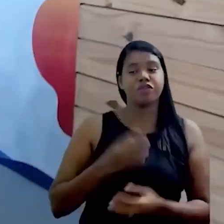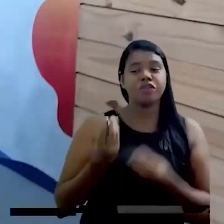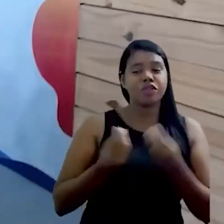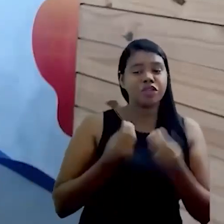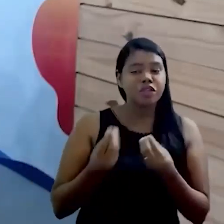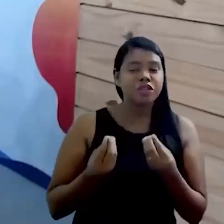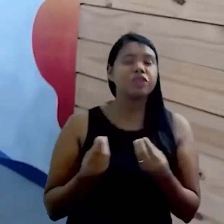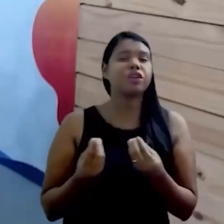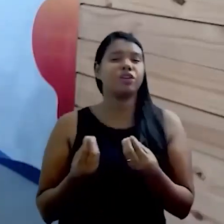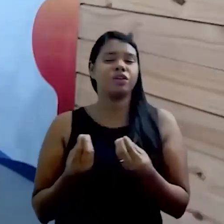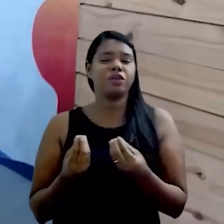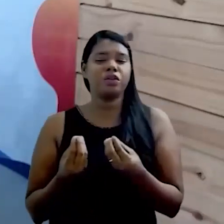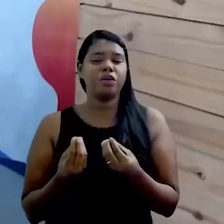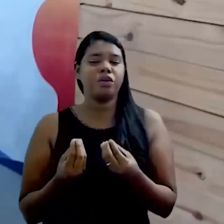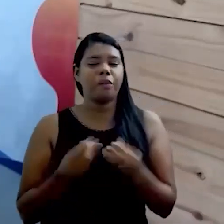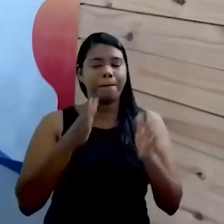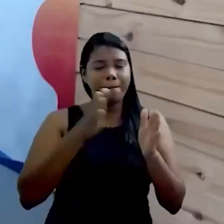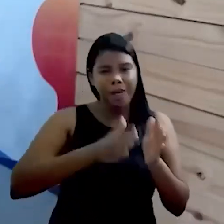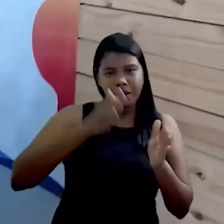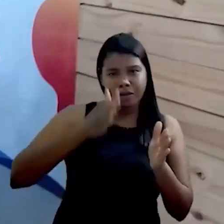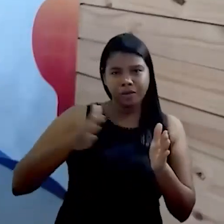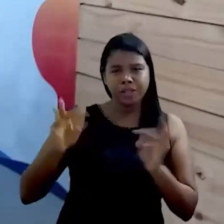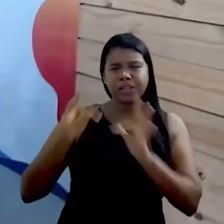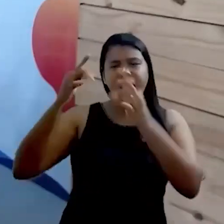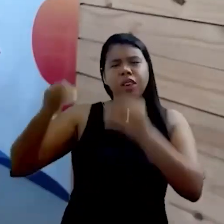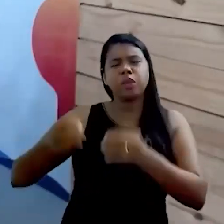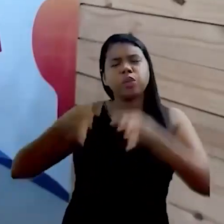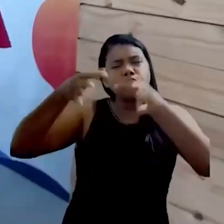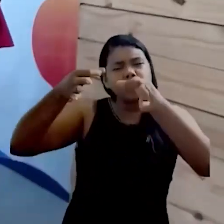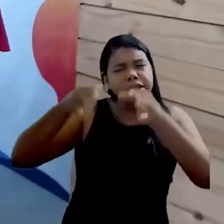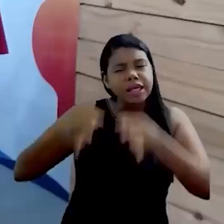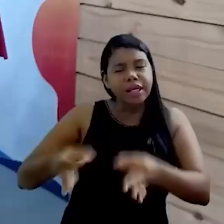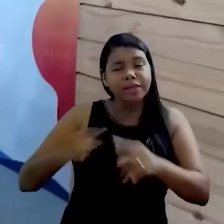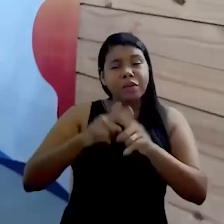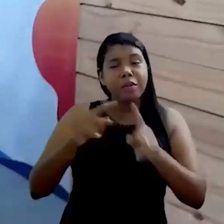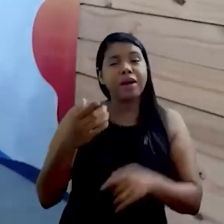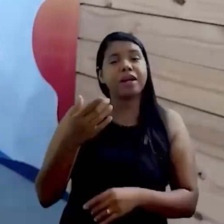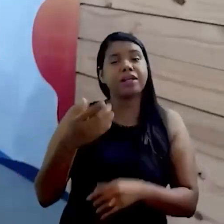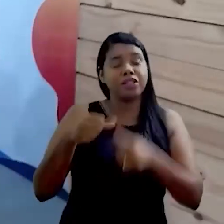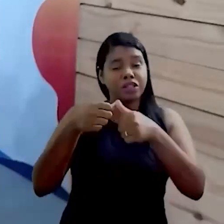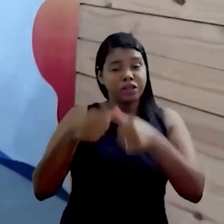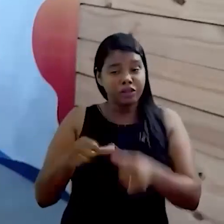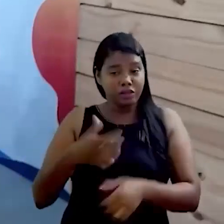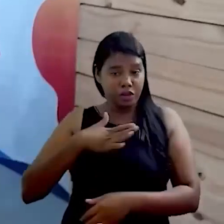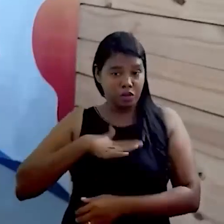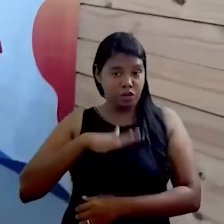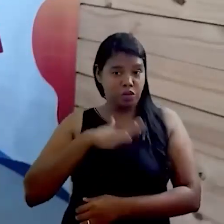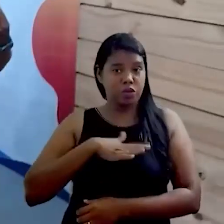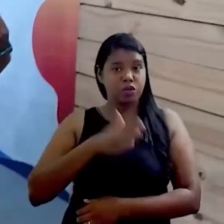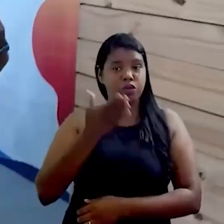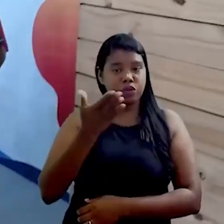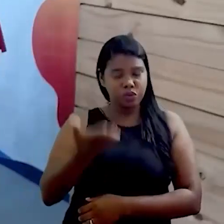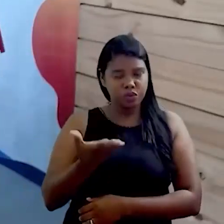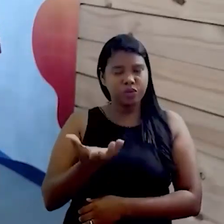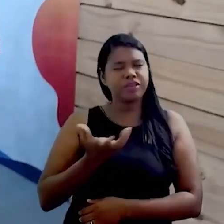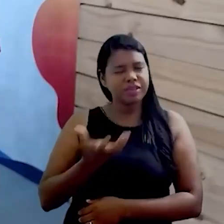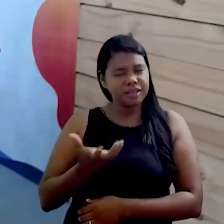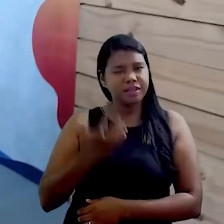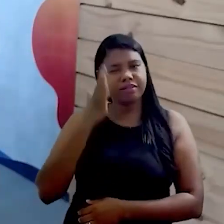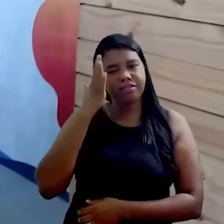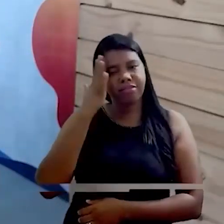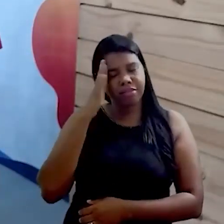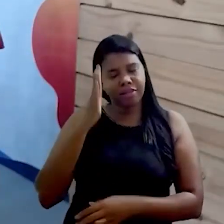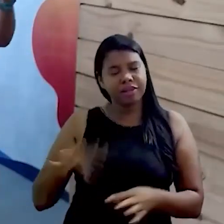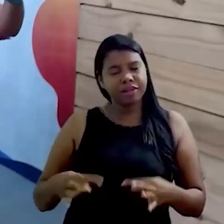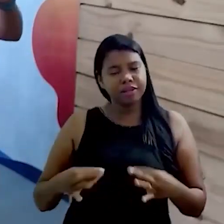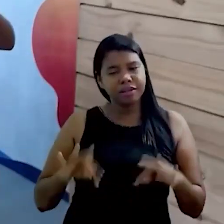padronizar e personalizar ao mesmo tempo? Isso é possível? A tecnologia ajuda muito isso, né? Porque aí ele vai chegar